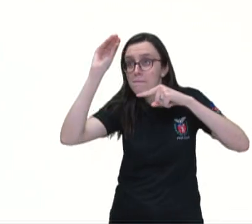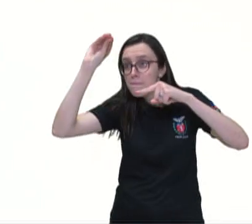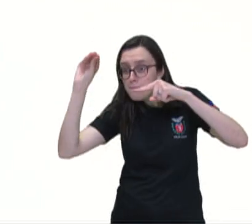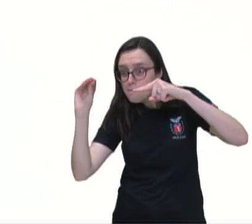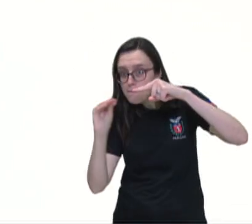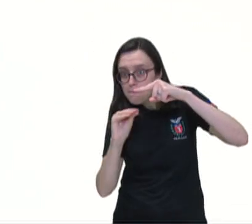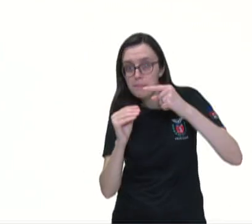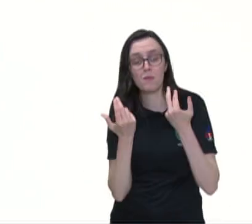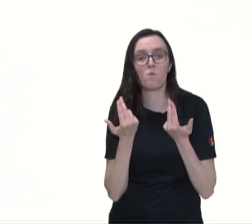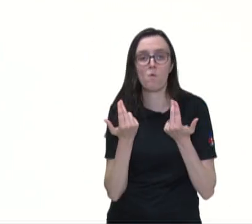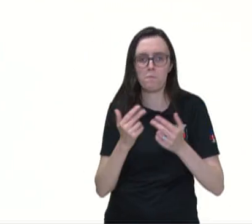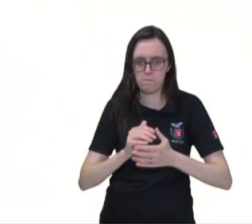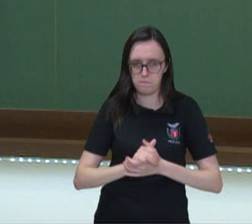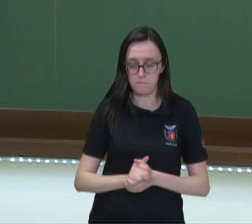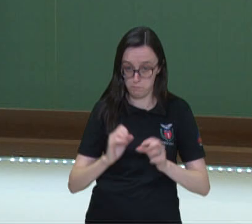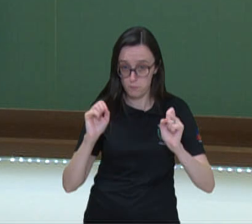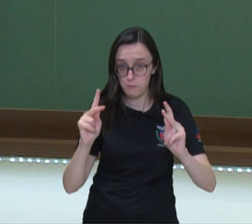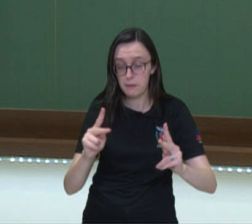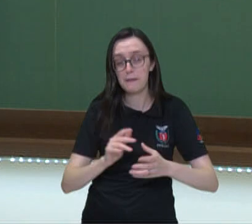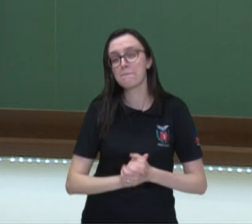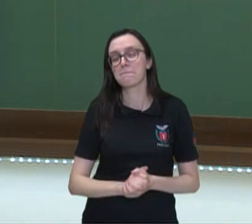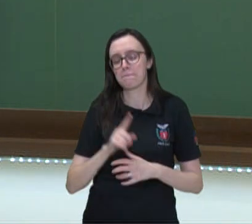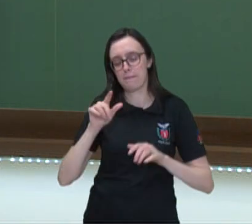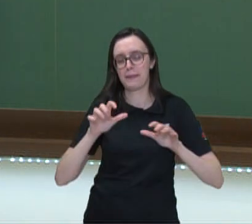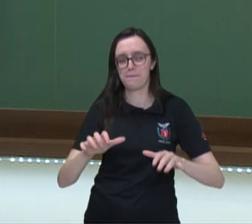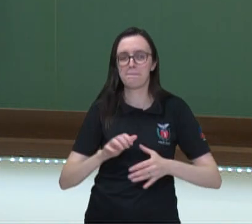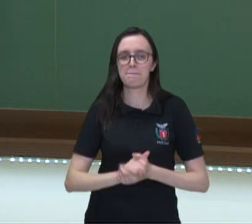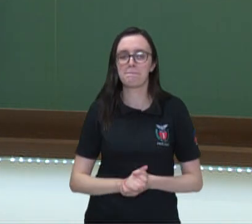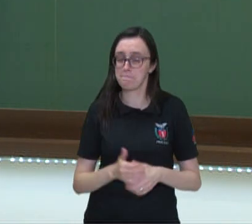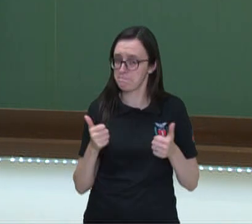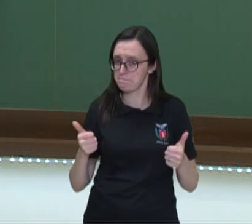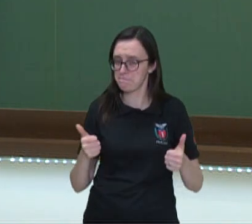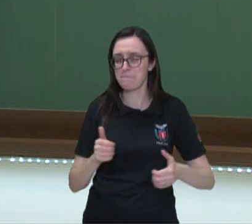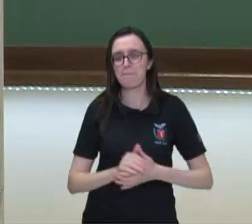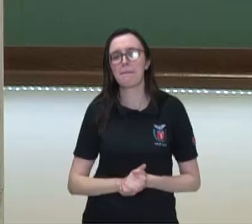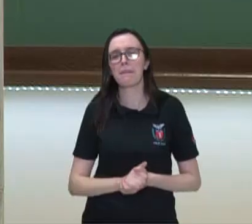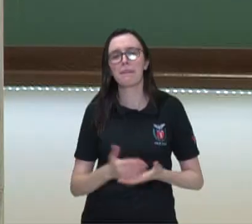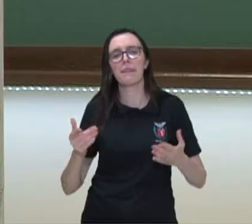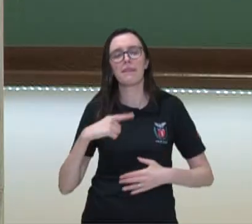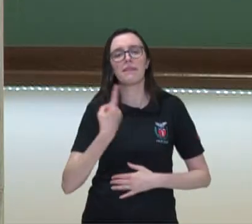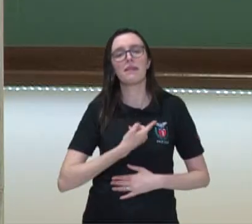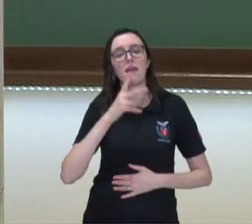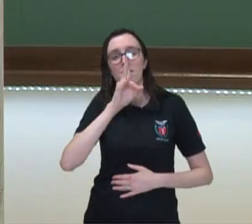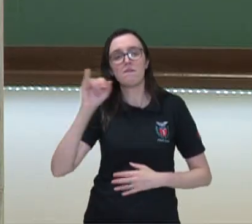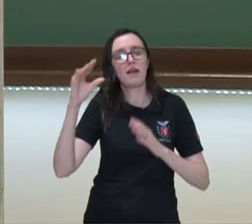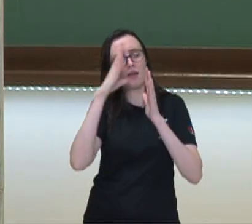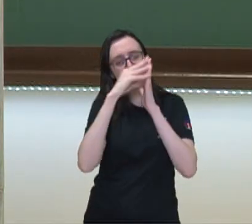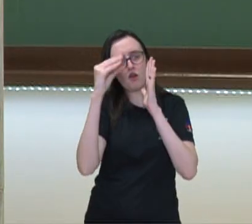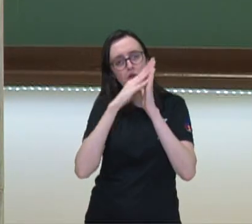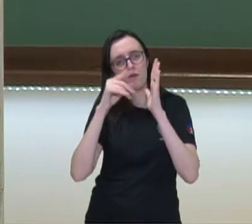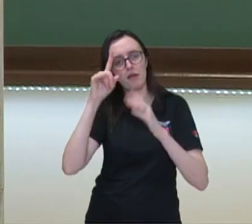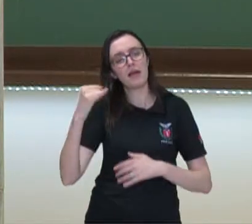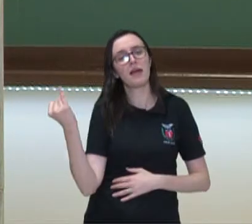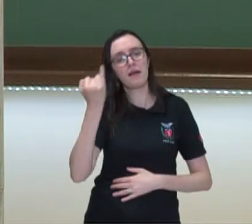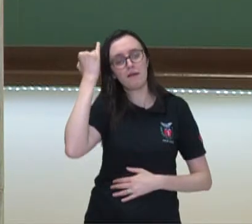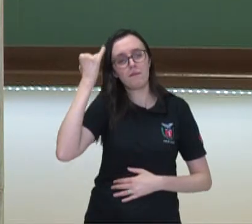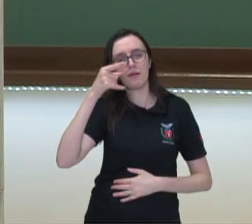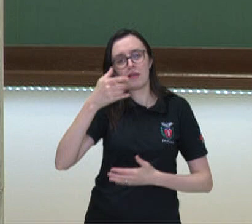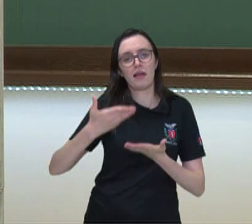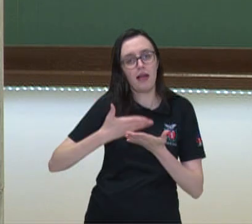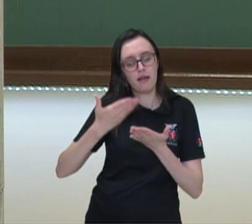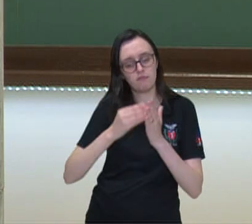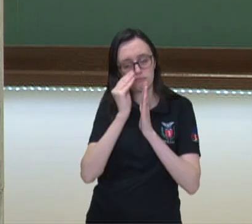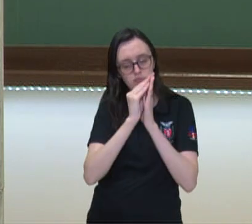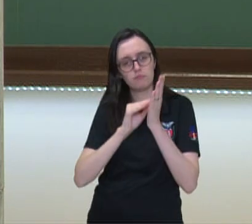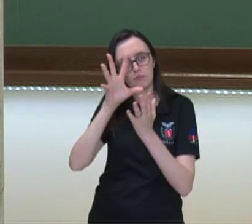ao expoente da potência, tá? Então tá ali, beleza? Então agora nós vamos fazer a cópia disso no caderno, nós vamos